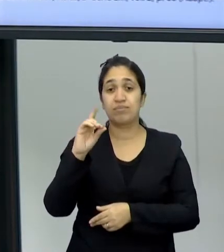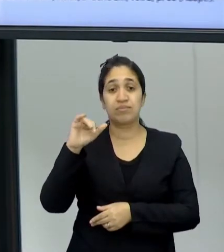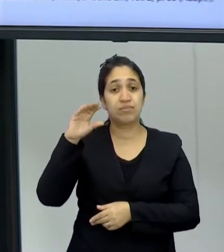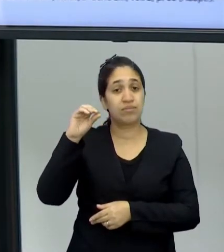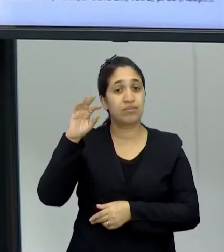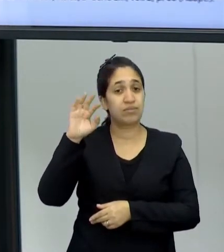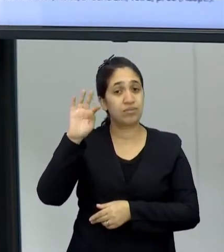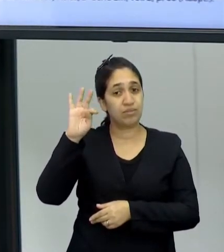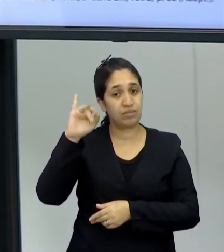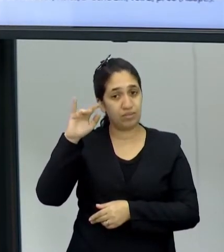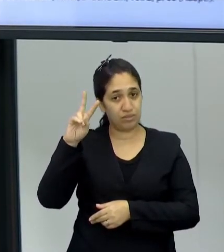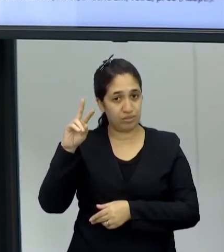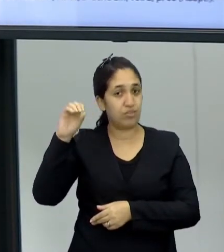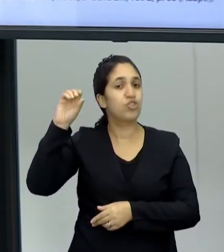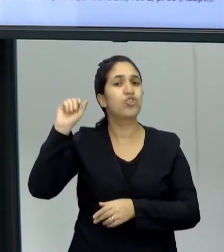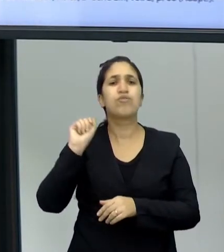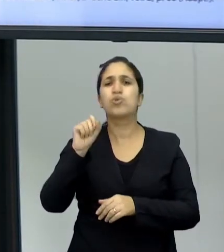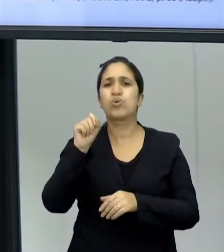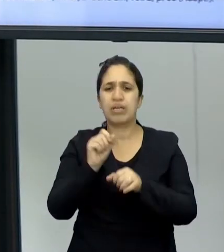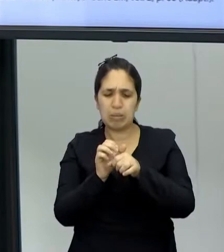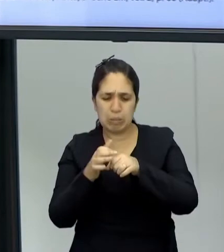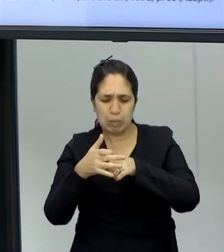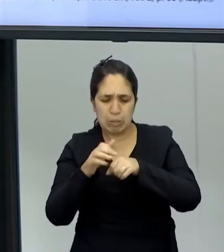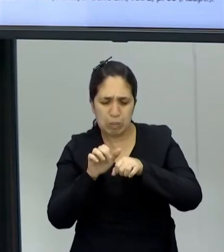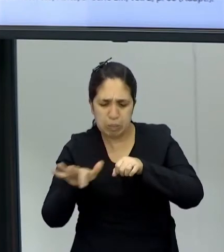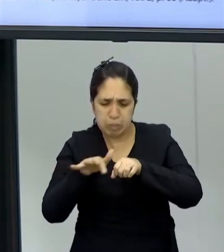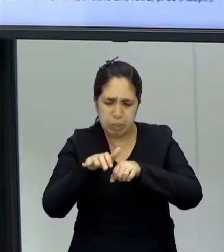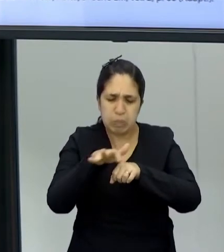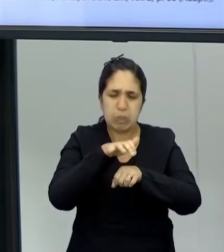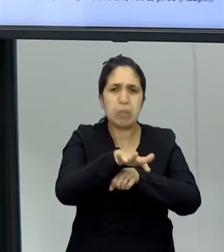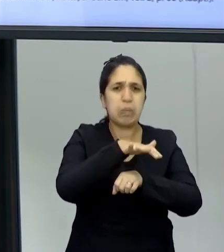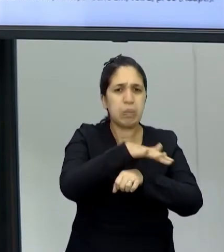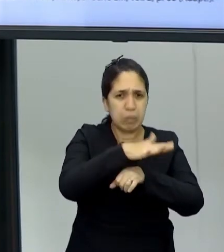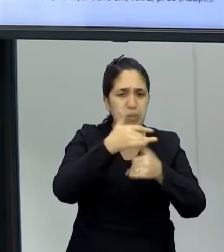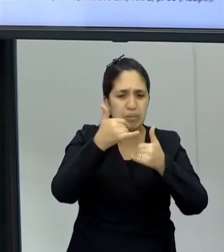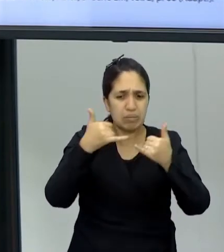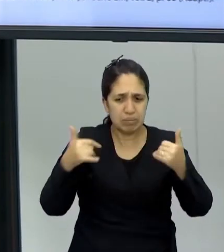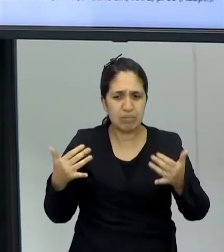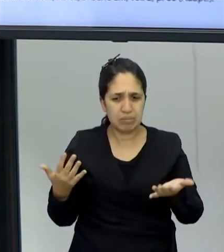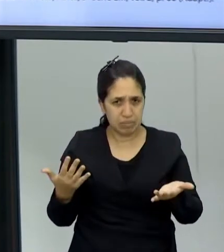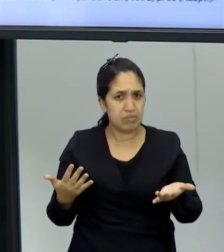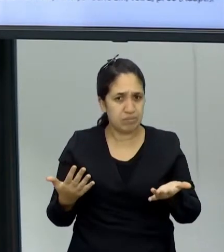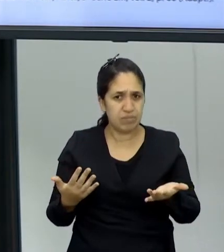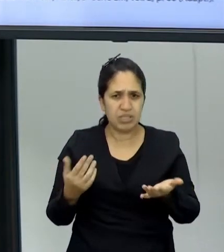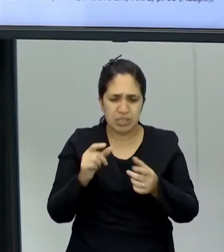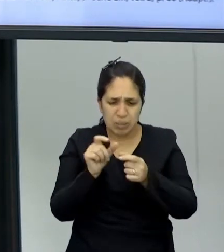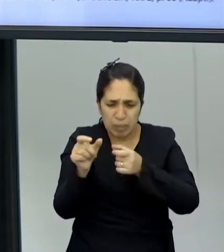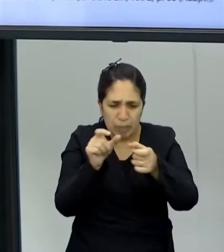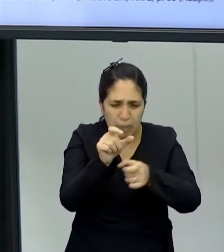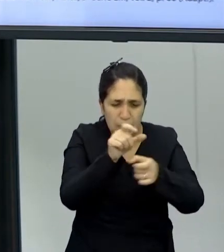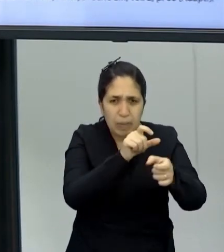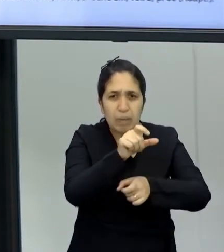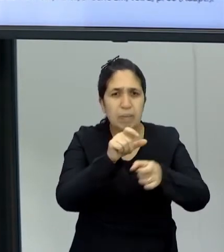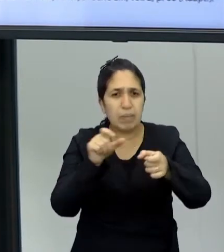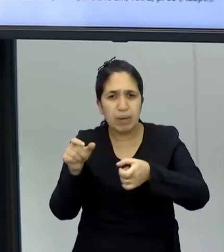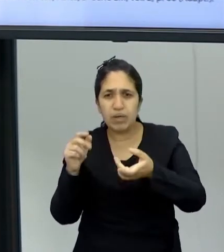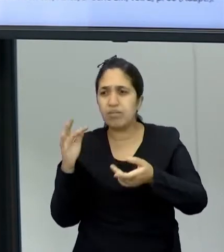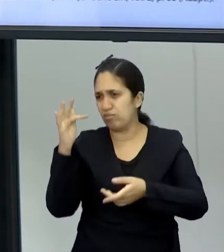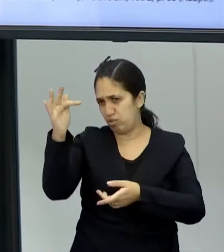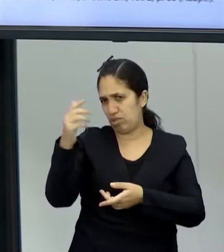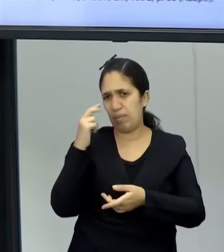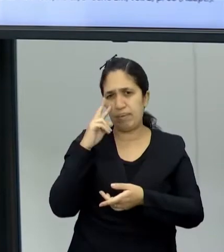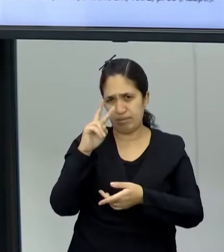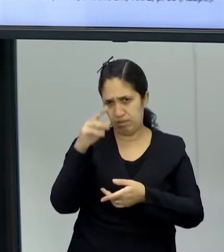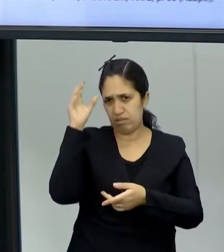emitem algum tipo de radiação, né? Algum tipo de partícula que vocês vão ver futuramente que